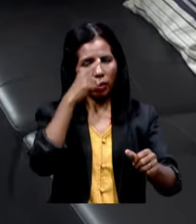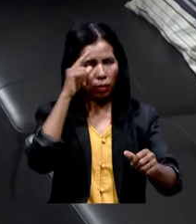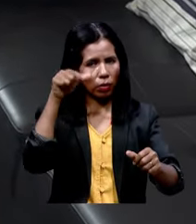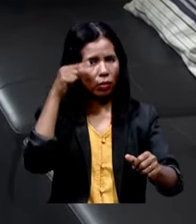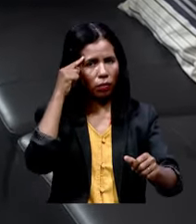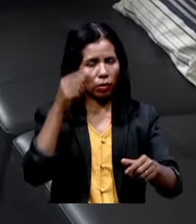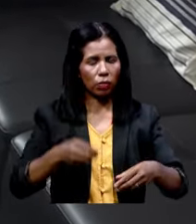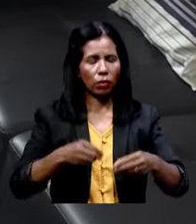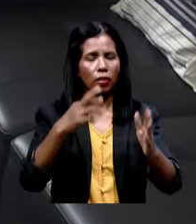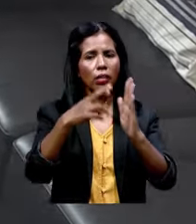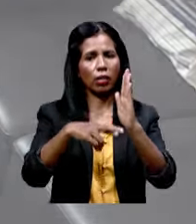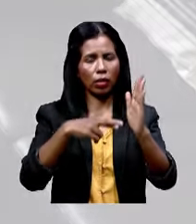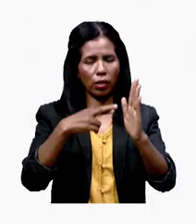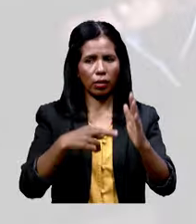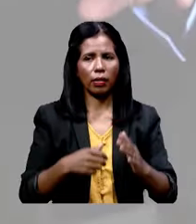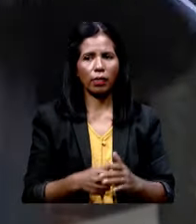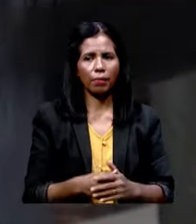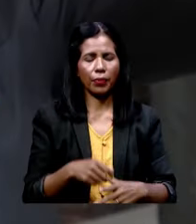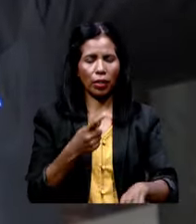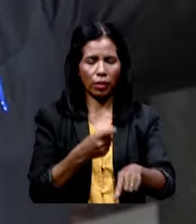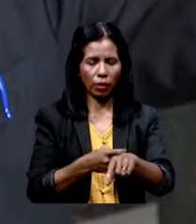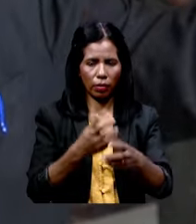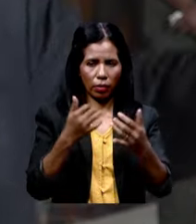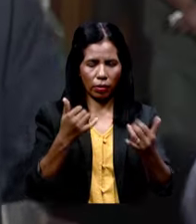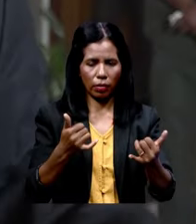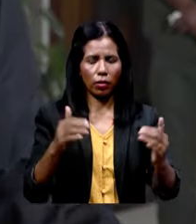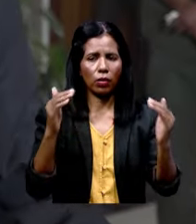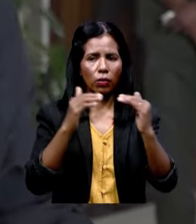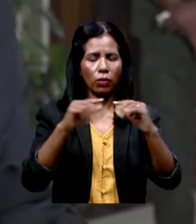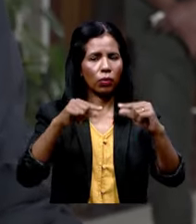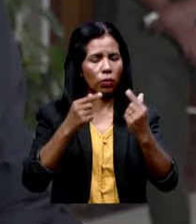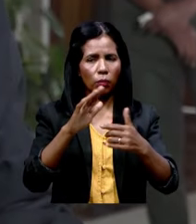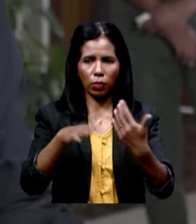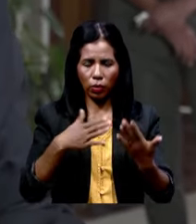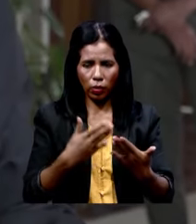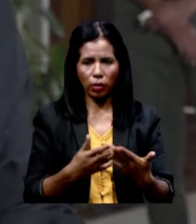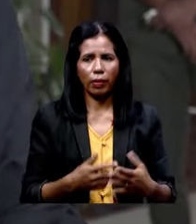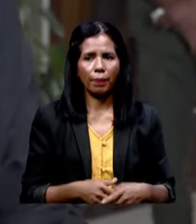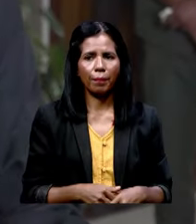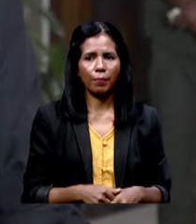ha saído na resolução. Durante o tempo de Nenê, contactou o grupo Sotudo,